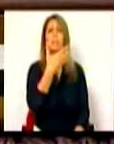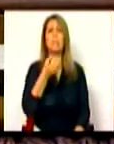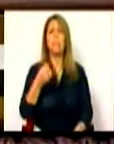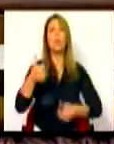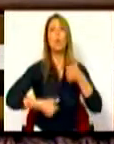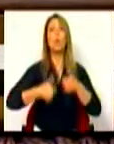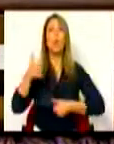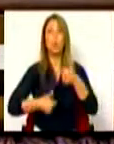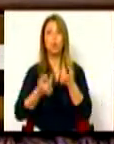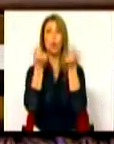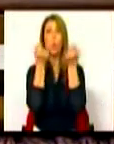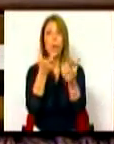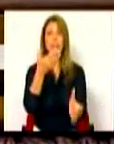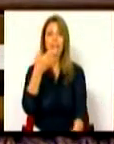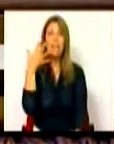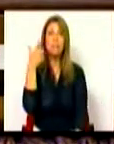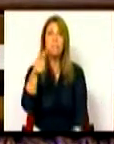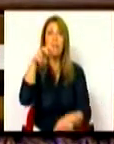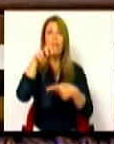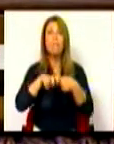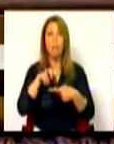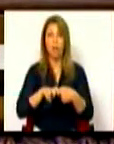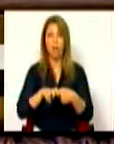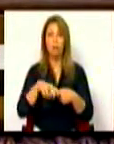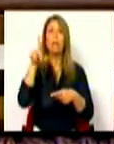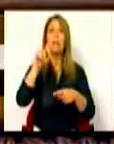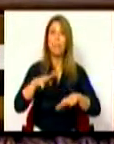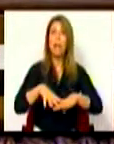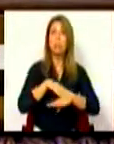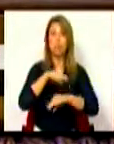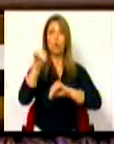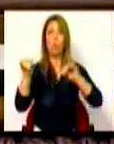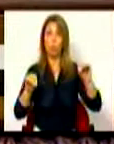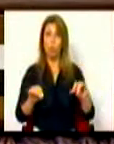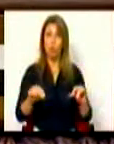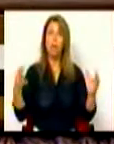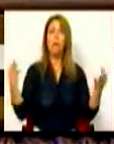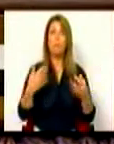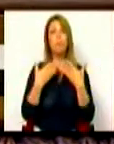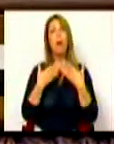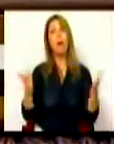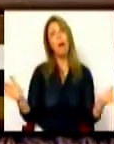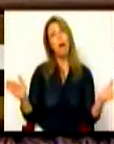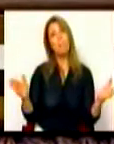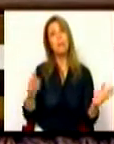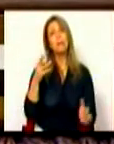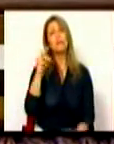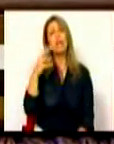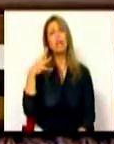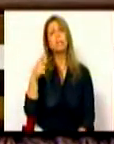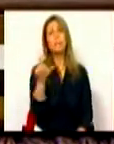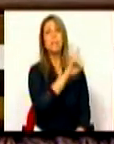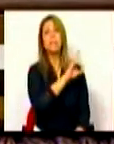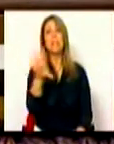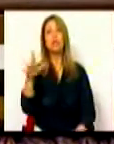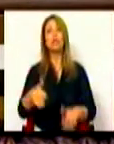para quase 7 mil vagas. Também na administração local foram abertos mais de